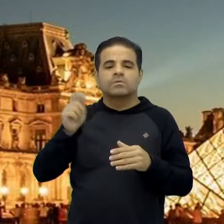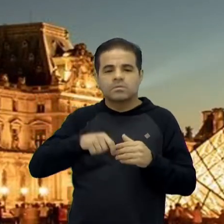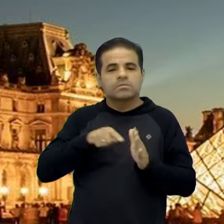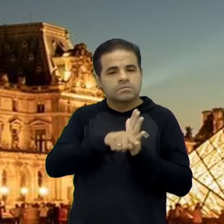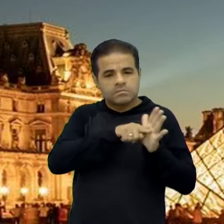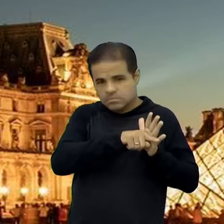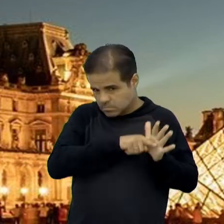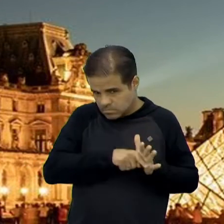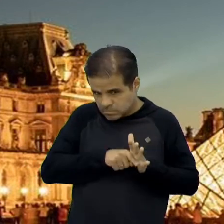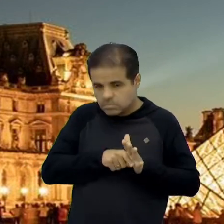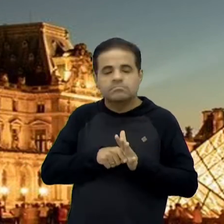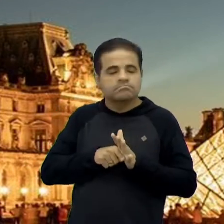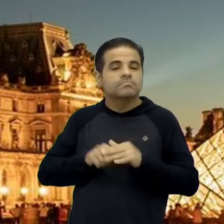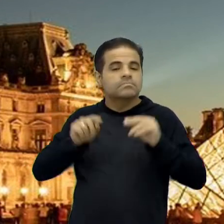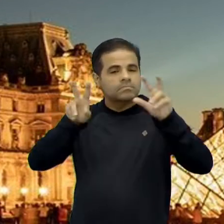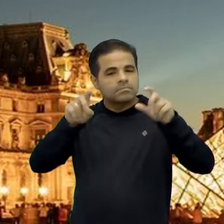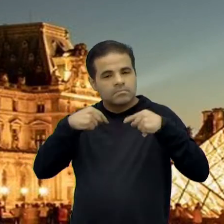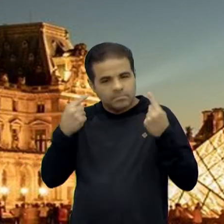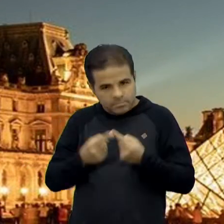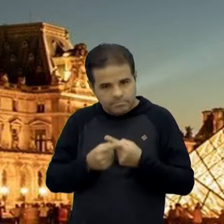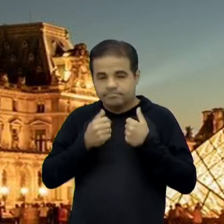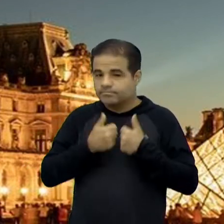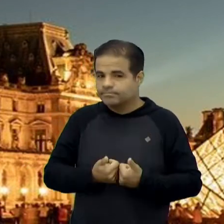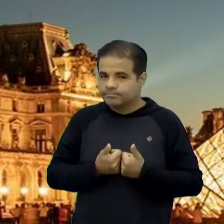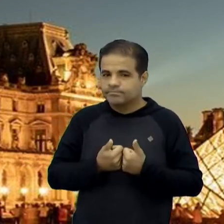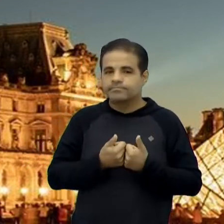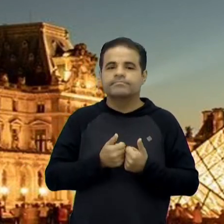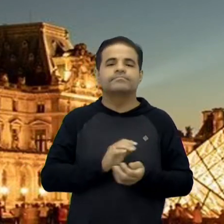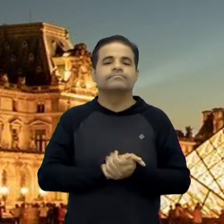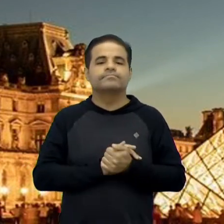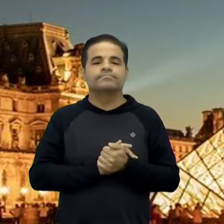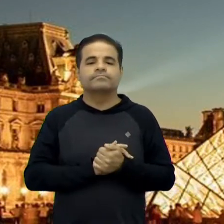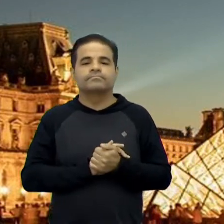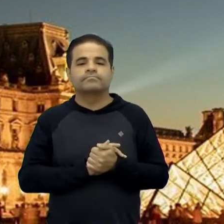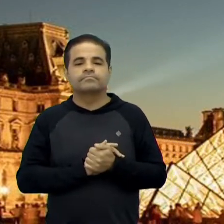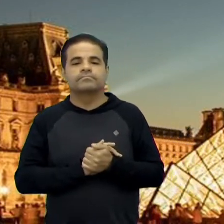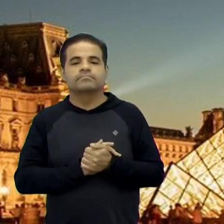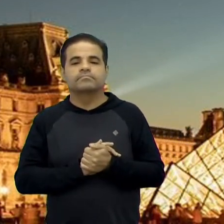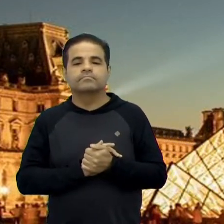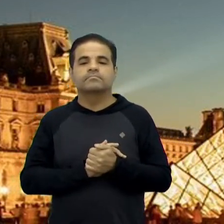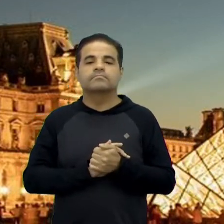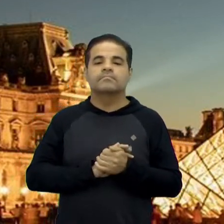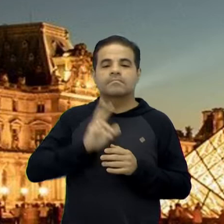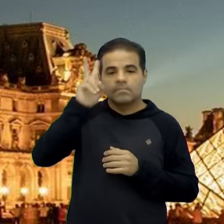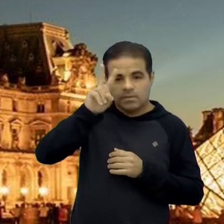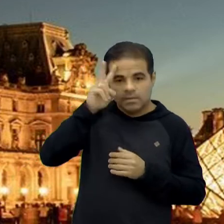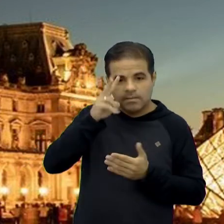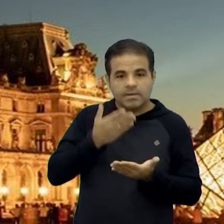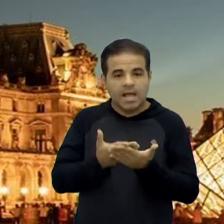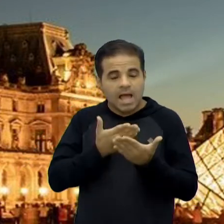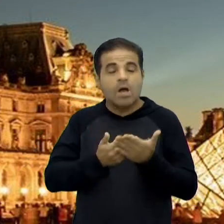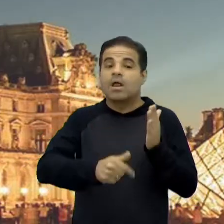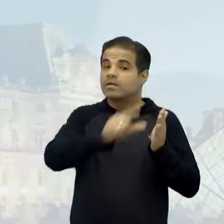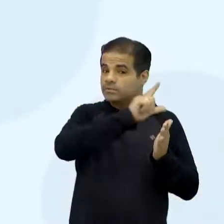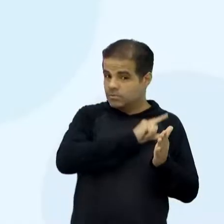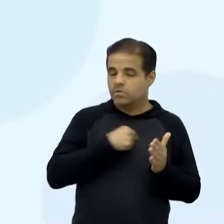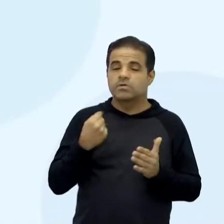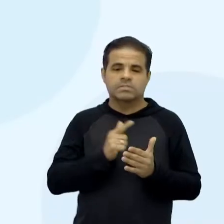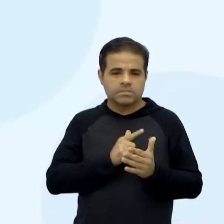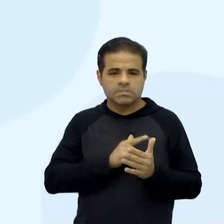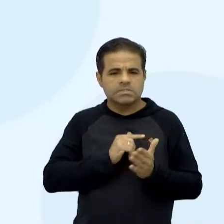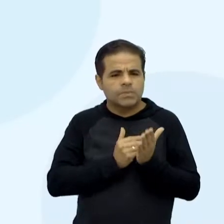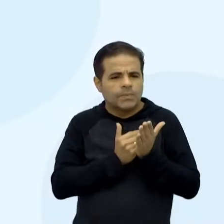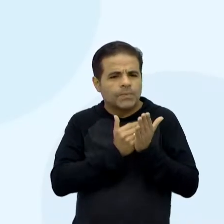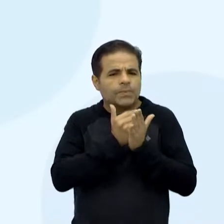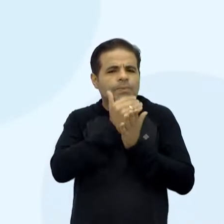de pesquisa sobre as nossas temáticas. Tá certo, gente? Lembrando que na aula anterior nós tivemos aí um momento